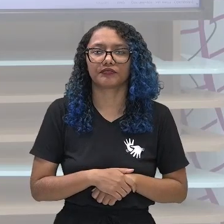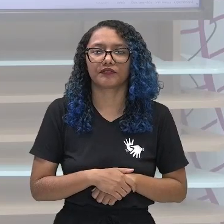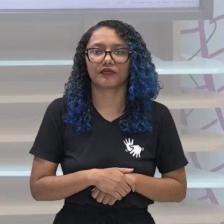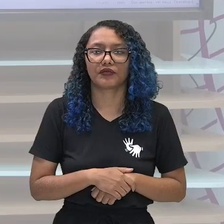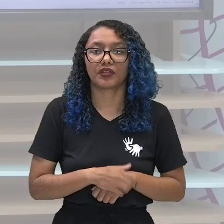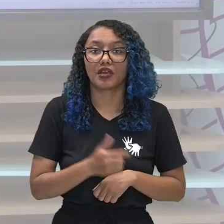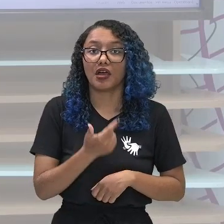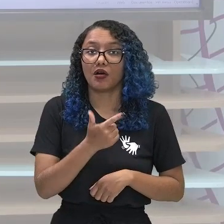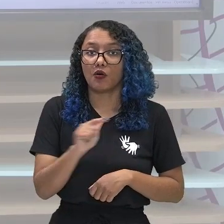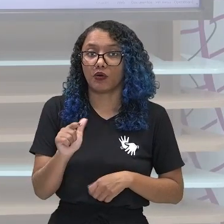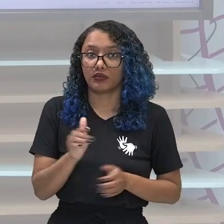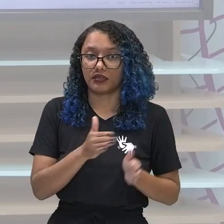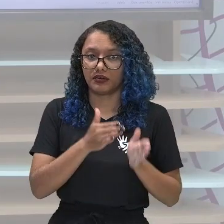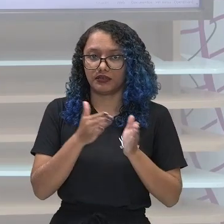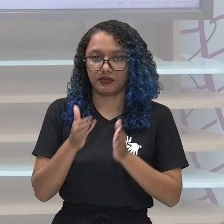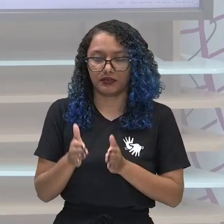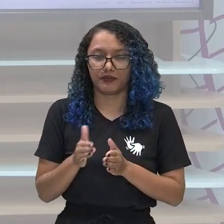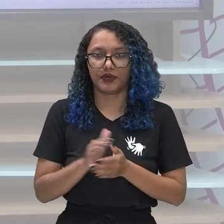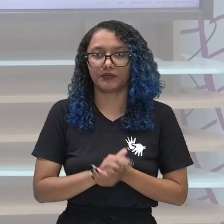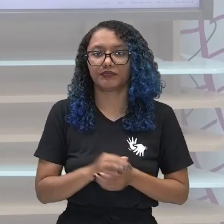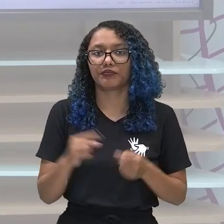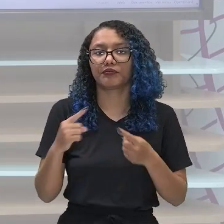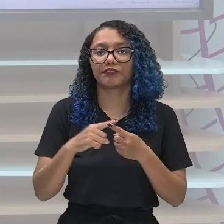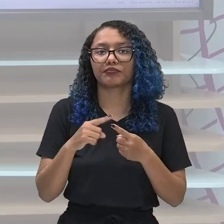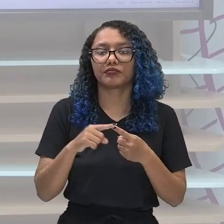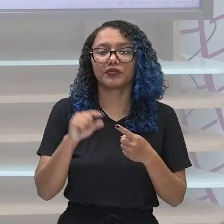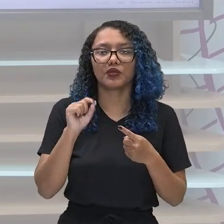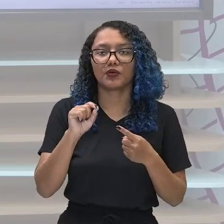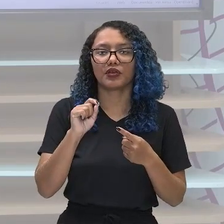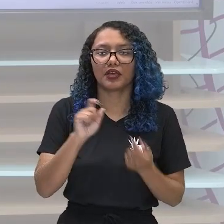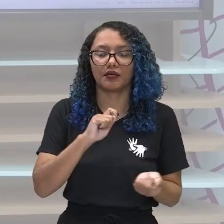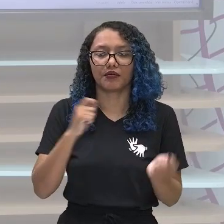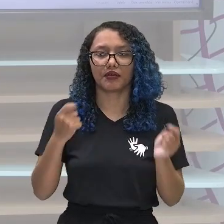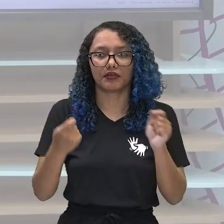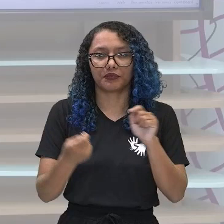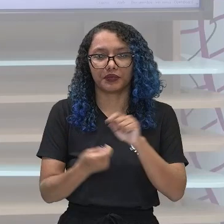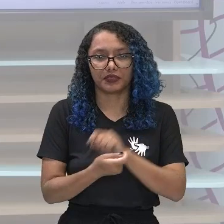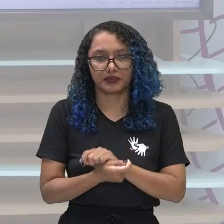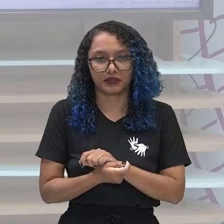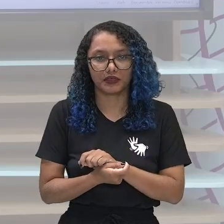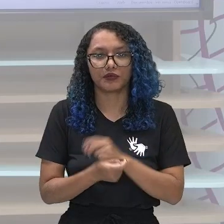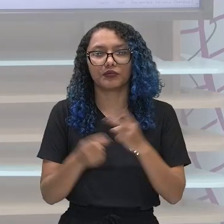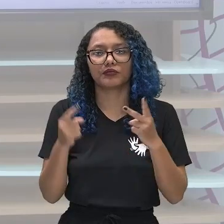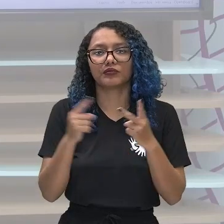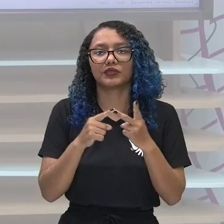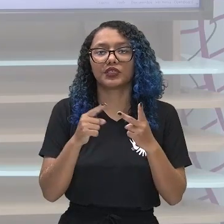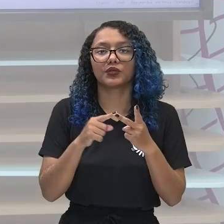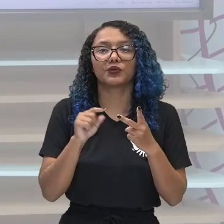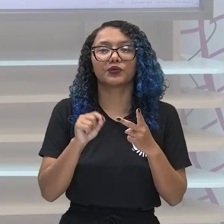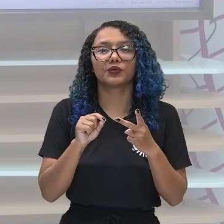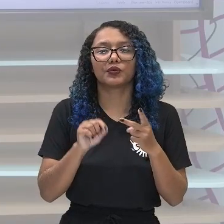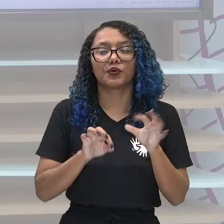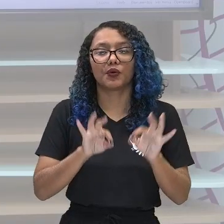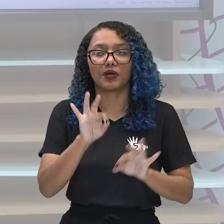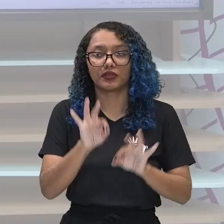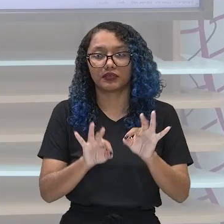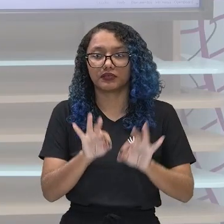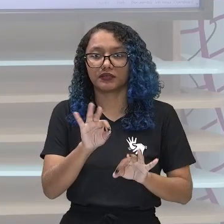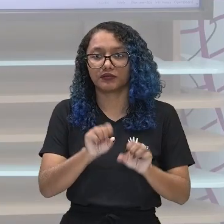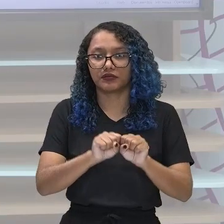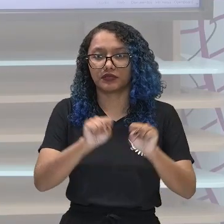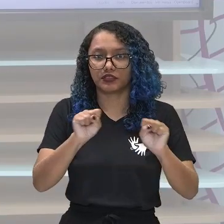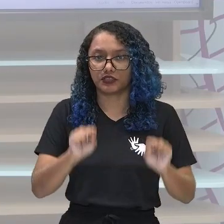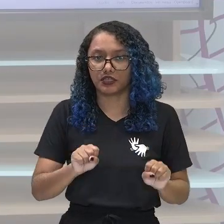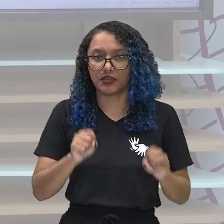né? Então, vamos recordar. O primeiro processo, fazer a transcodificação. Segundo processo, montou o